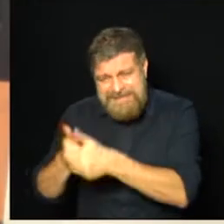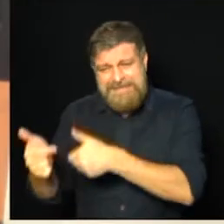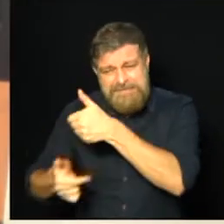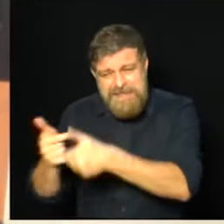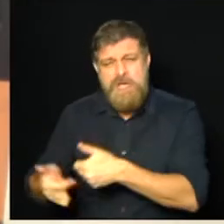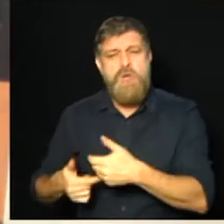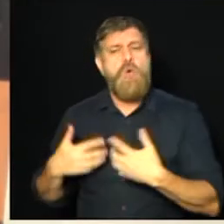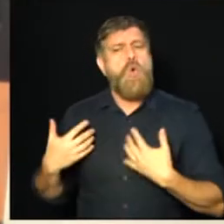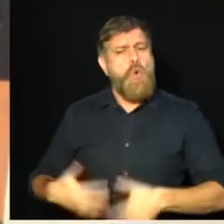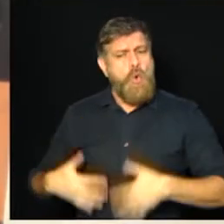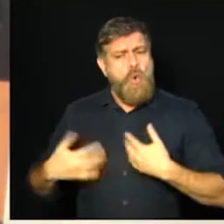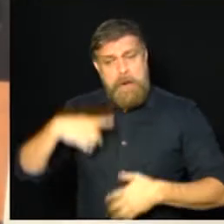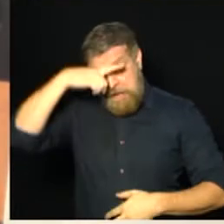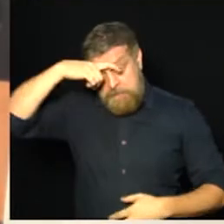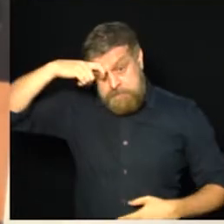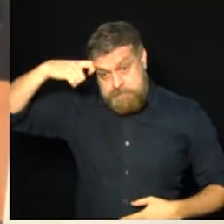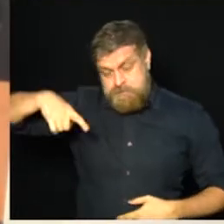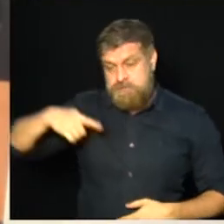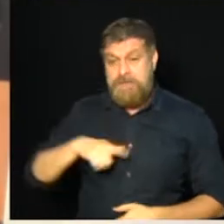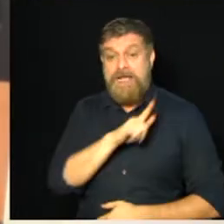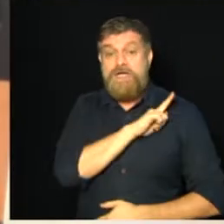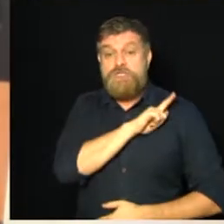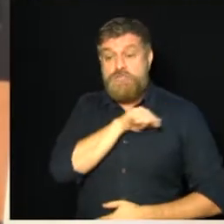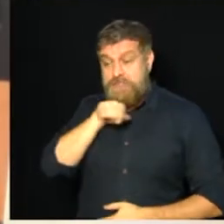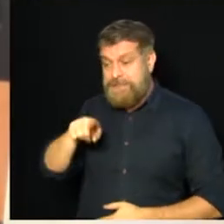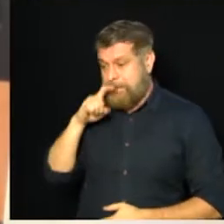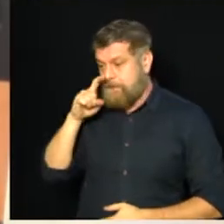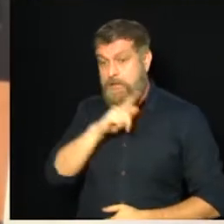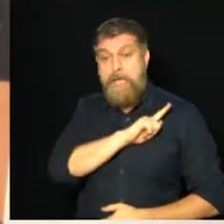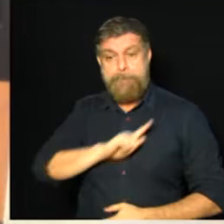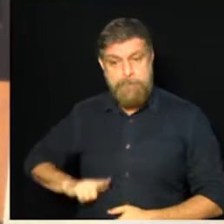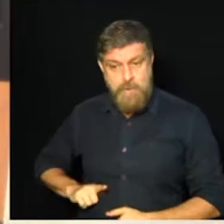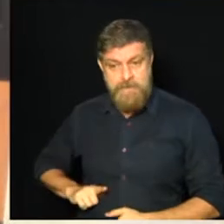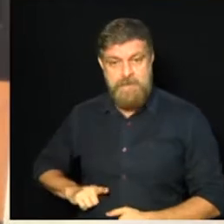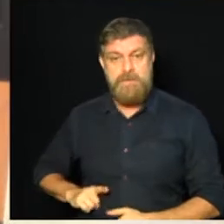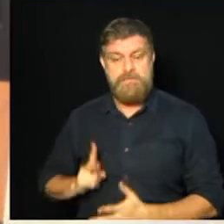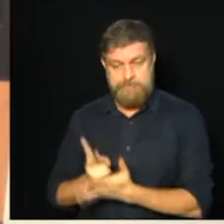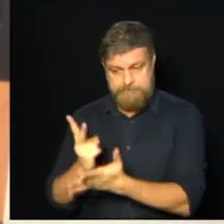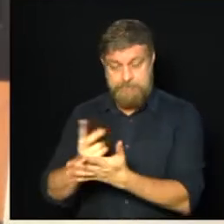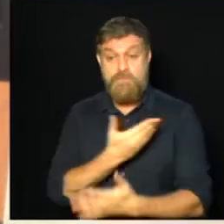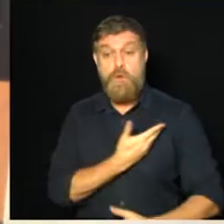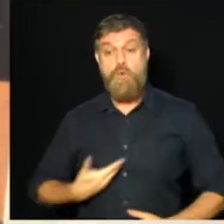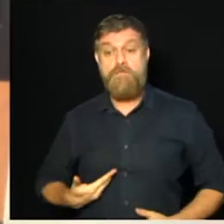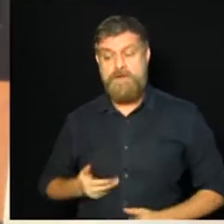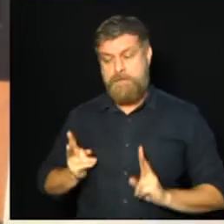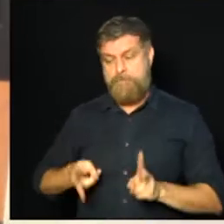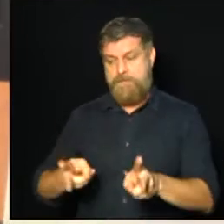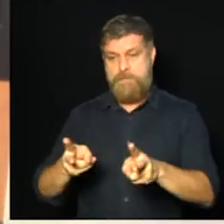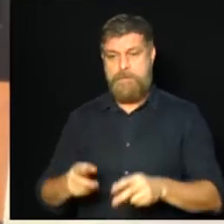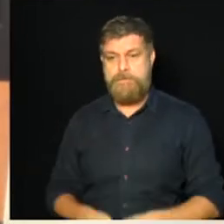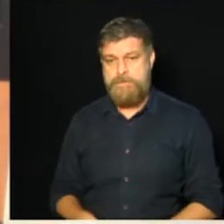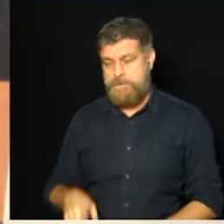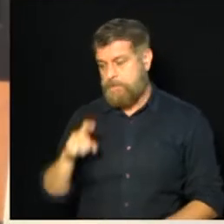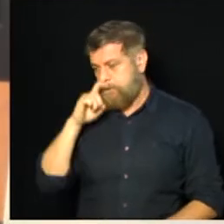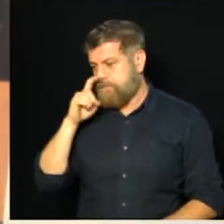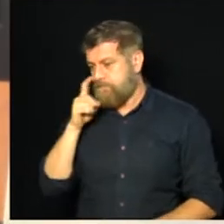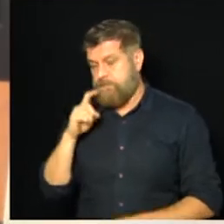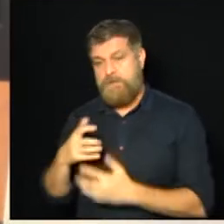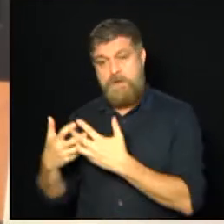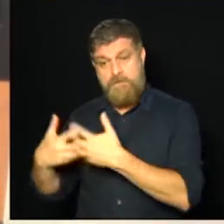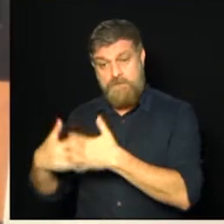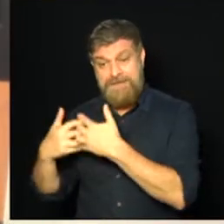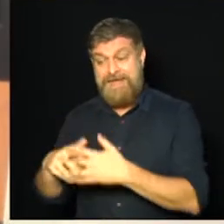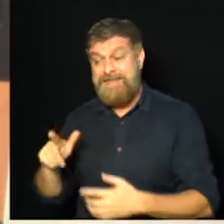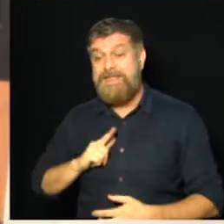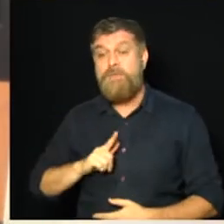inteiro. Essa premissa, a gestão é pública e ninguém tira, ela continuou. Tanto que hoje o hospital inteiro está funcionando com uma gestão